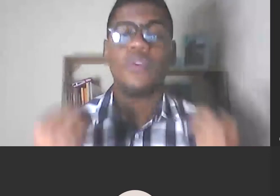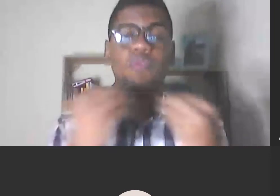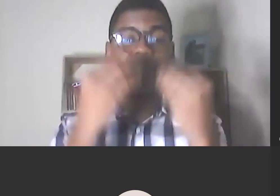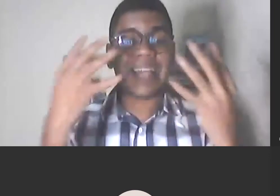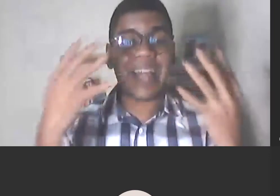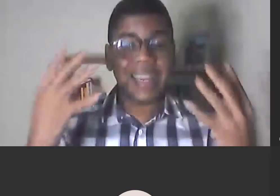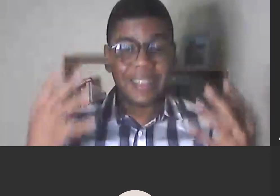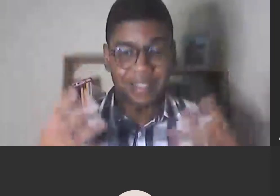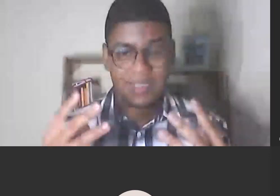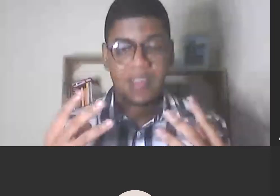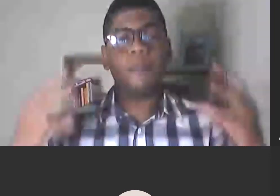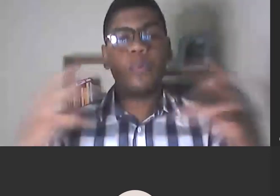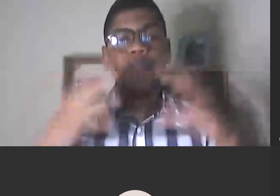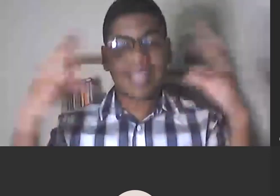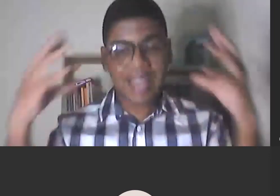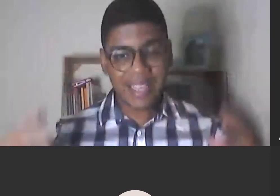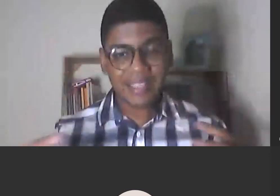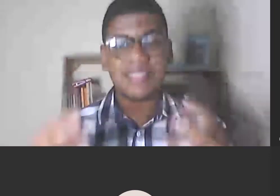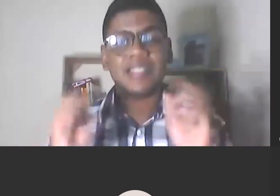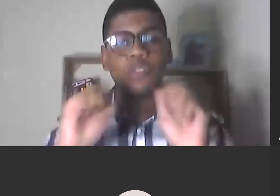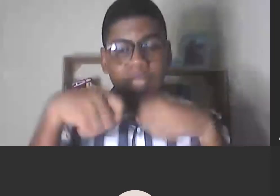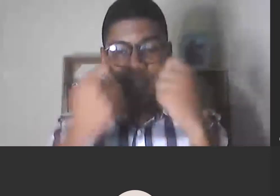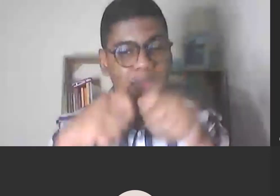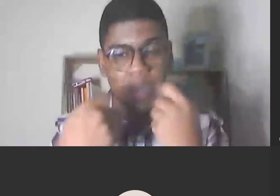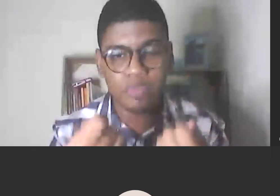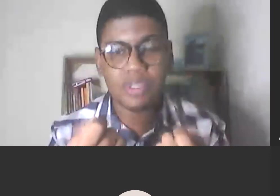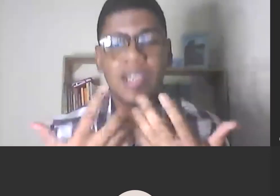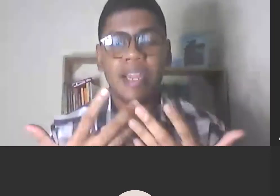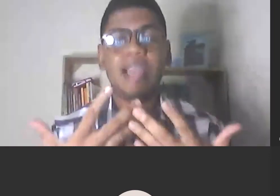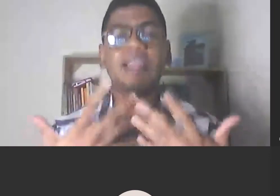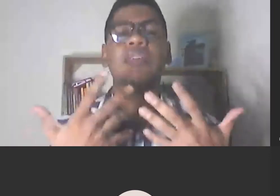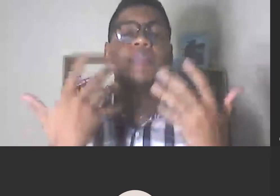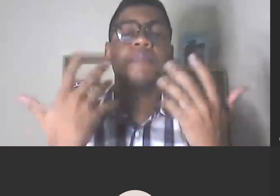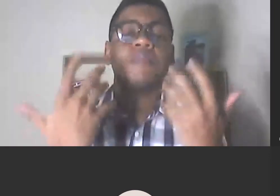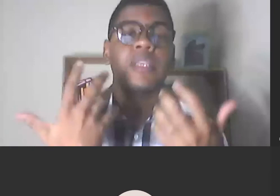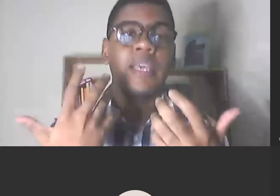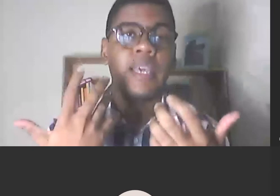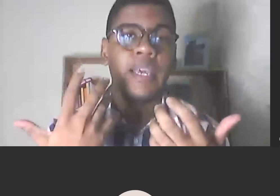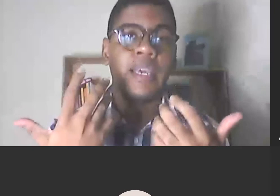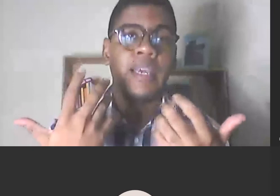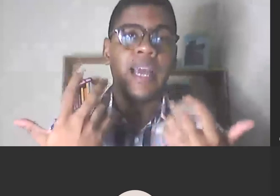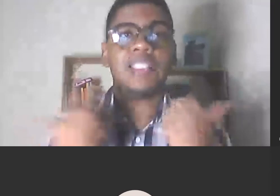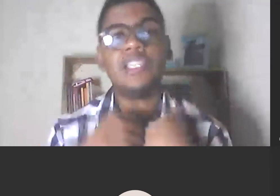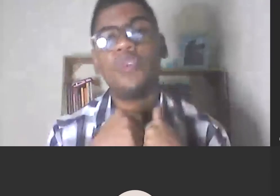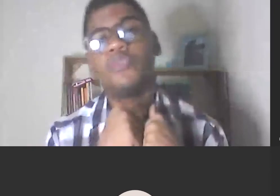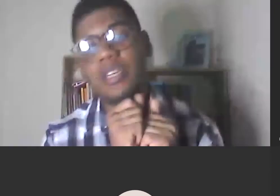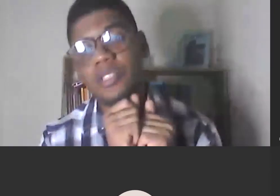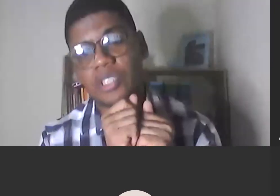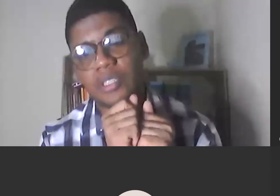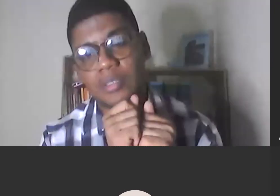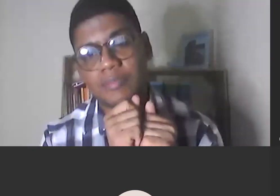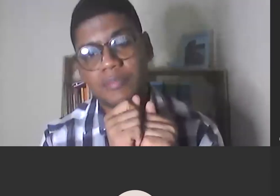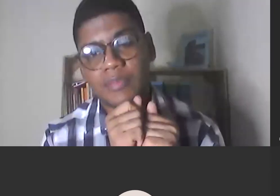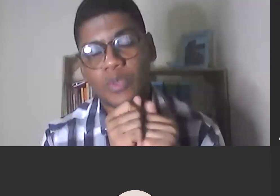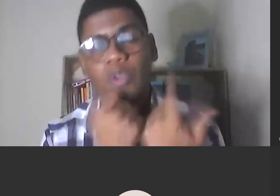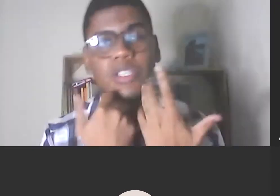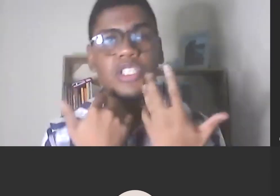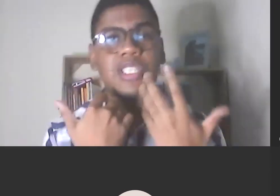todos os detalhes por trás das mãos, né? Então, assim, a gente